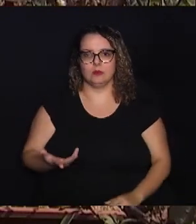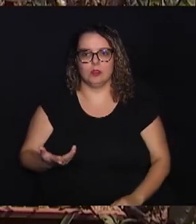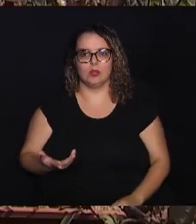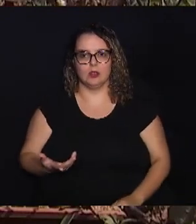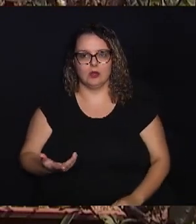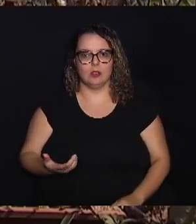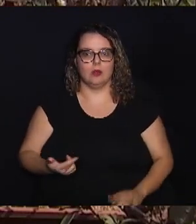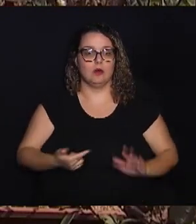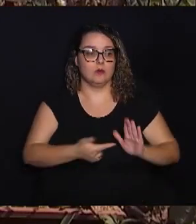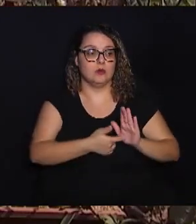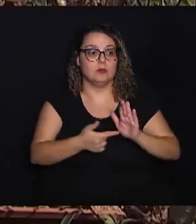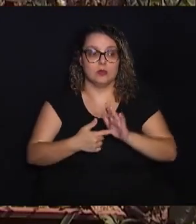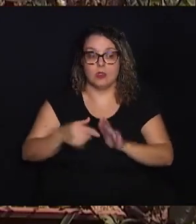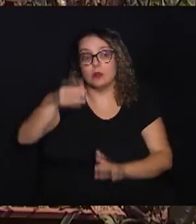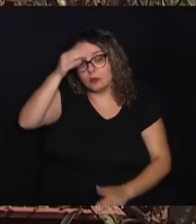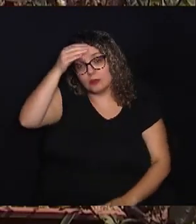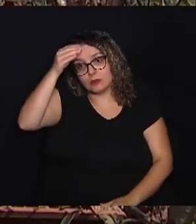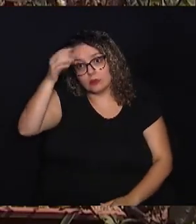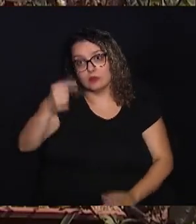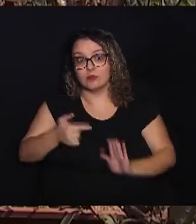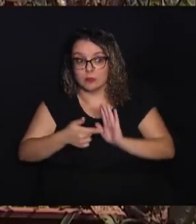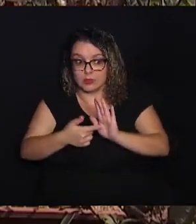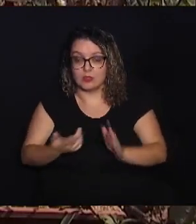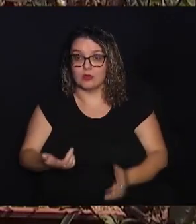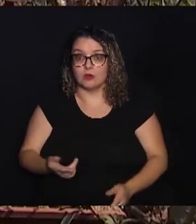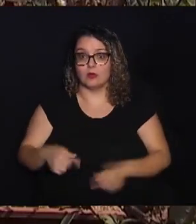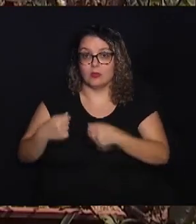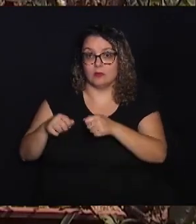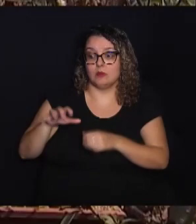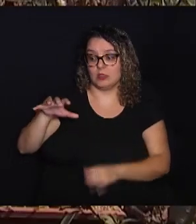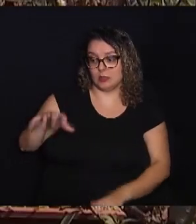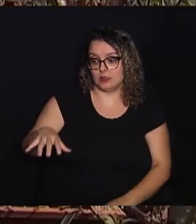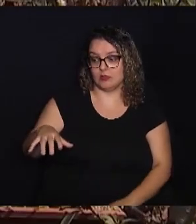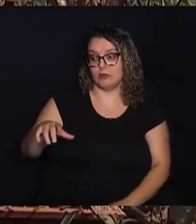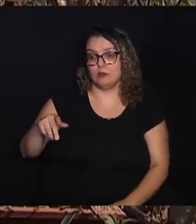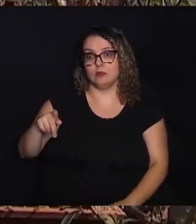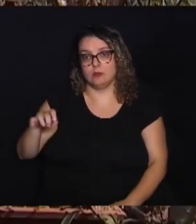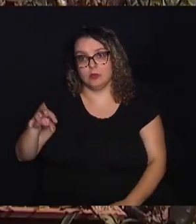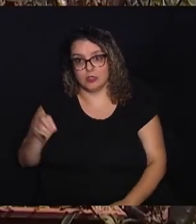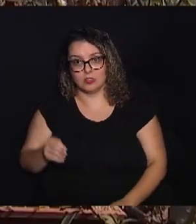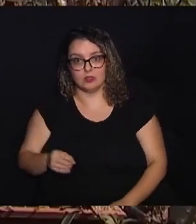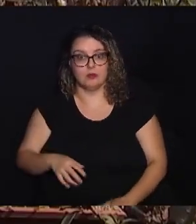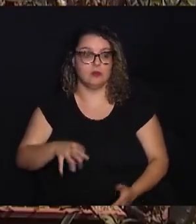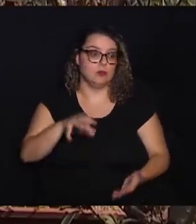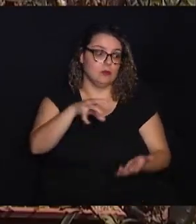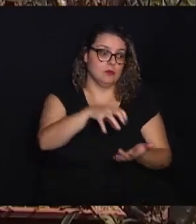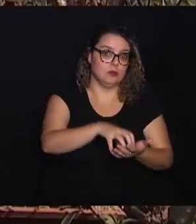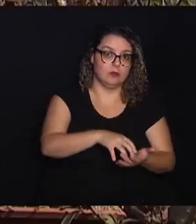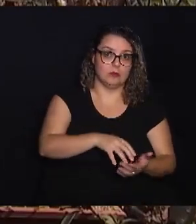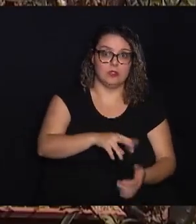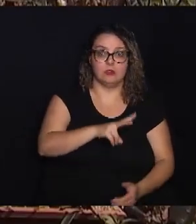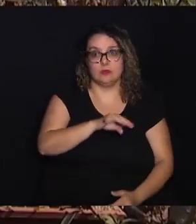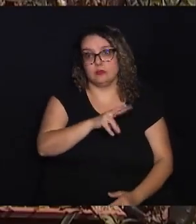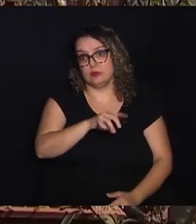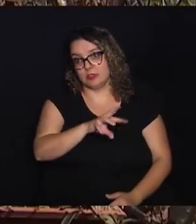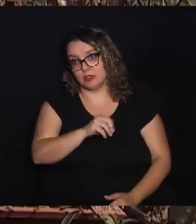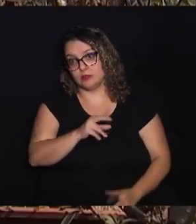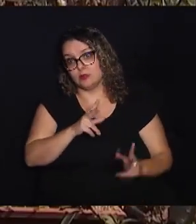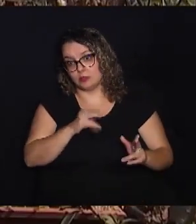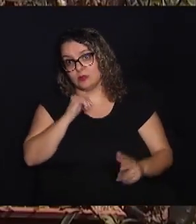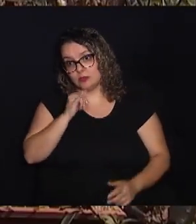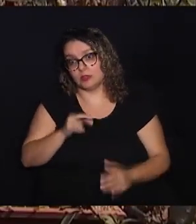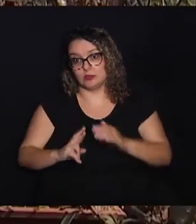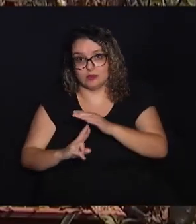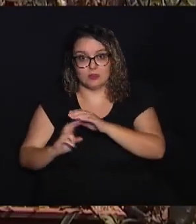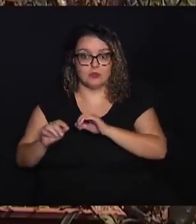você. Seus clientes vão sinalizar, olha, você precisa ter um ponto comercial ou você precisa estar mais no seu viveiro. Como eu disse, lá na feira